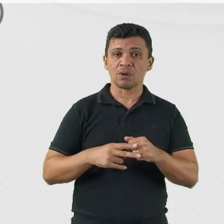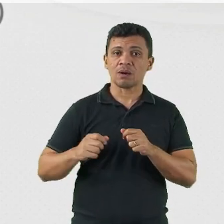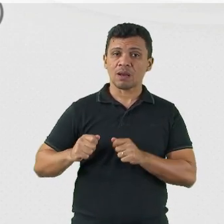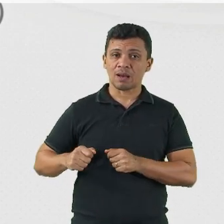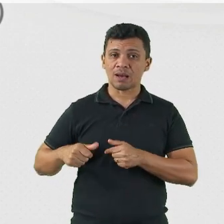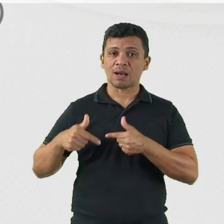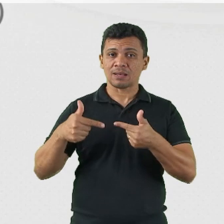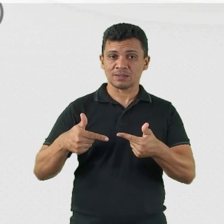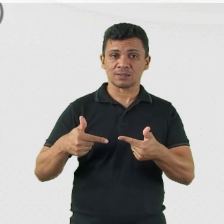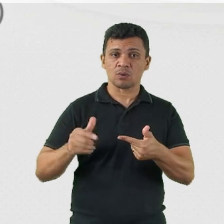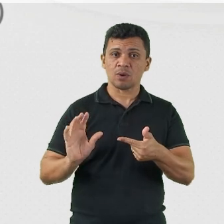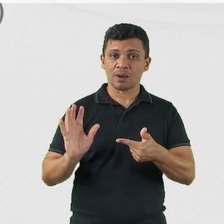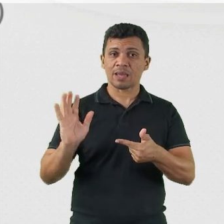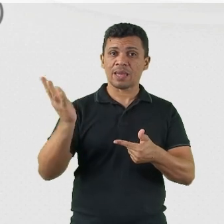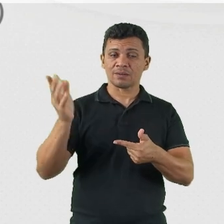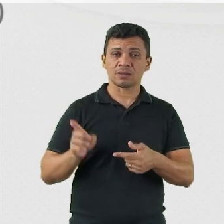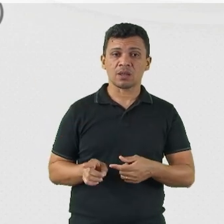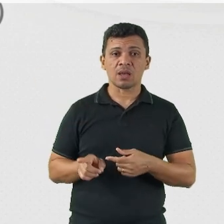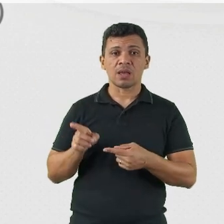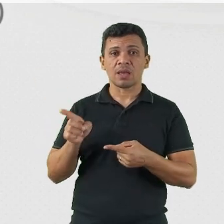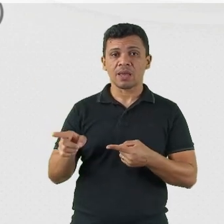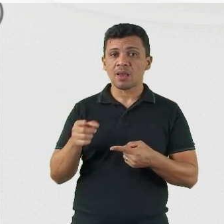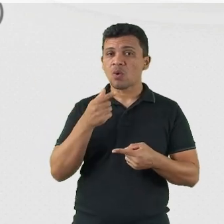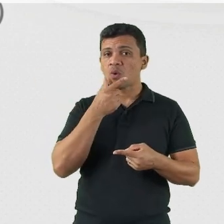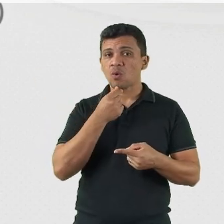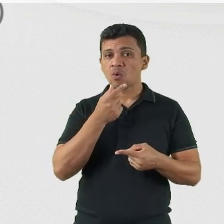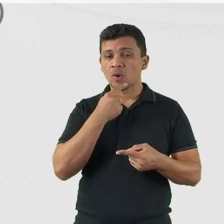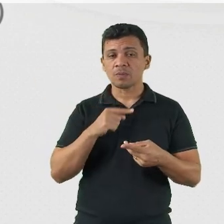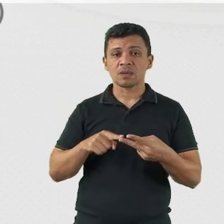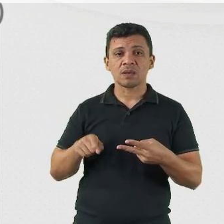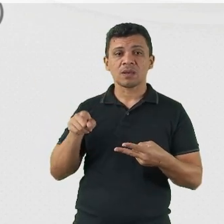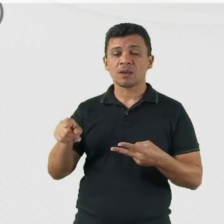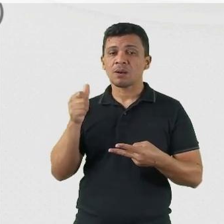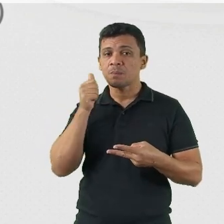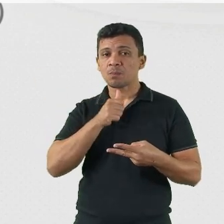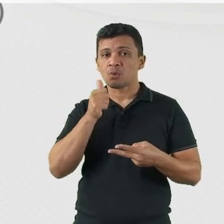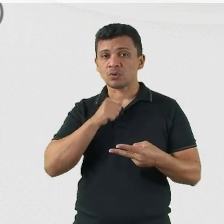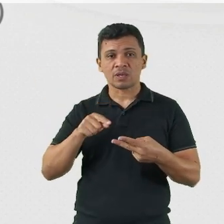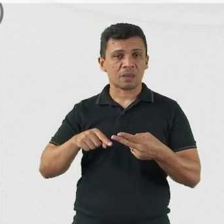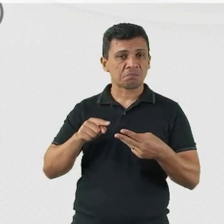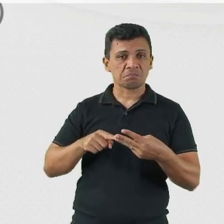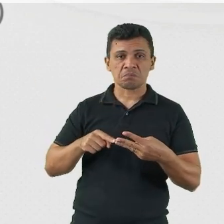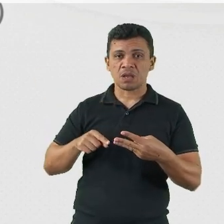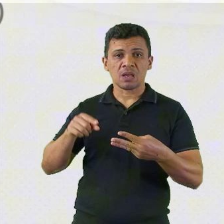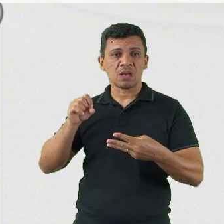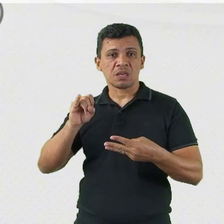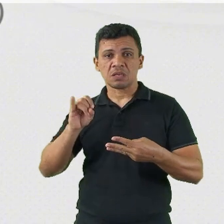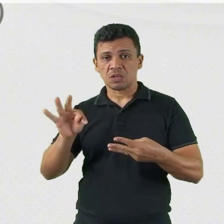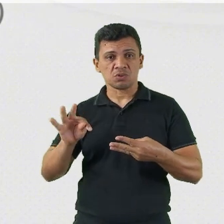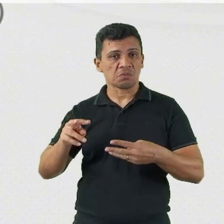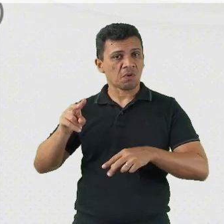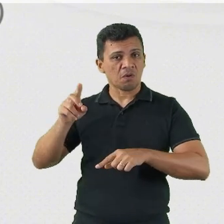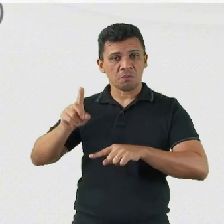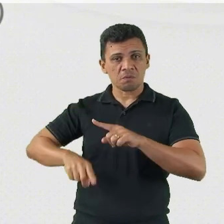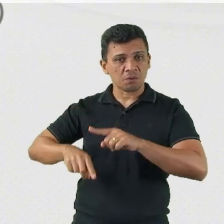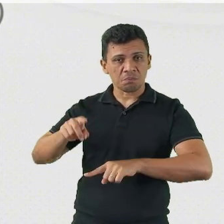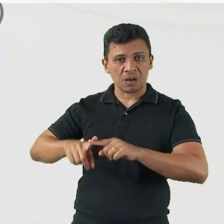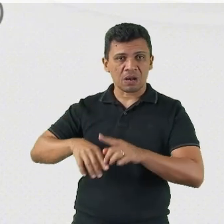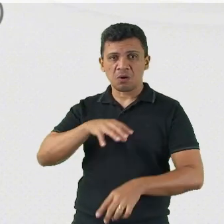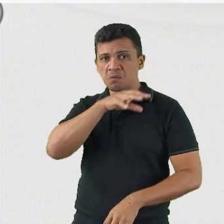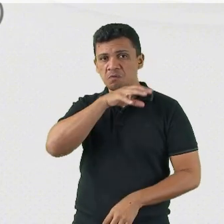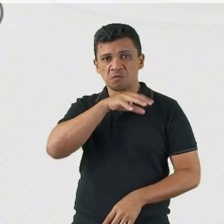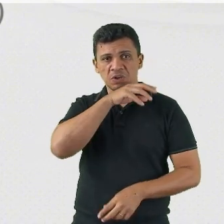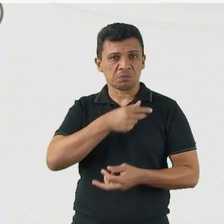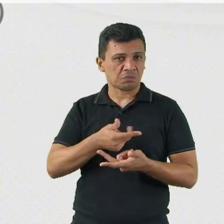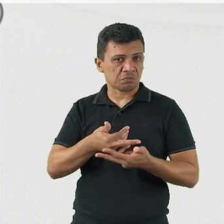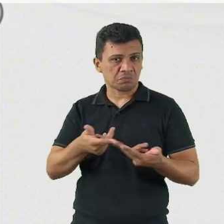sendo realizada por ele, ela, ou ele ou ela, que pode ser um objeto, uma coisa, um animal, aí eu vou